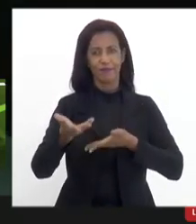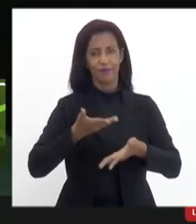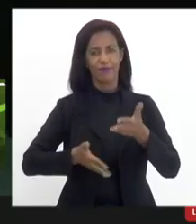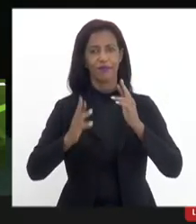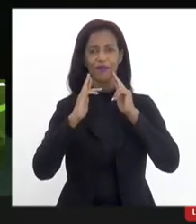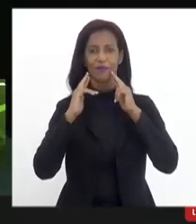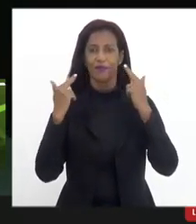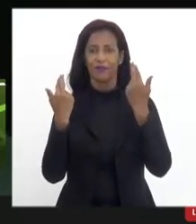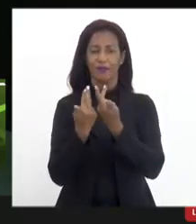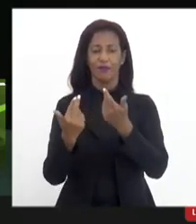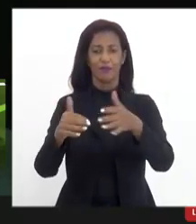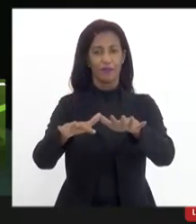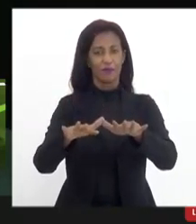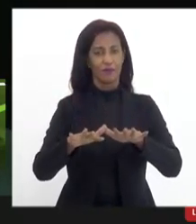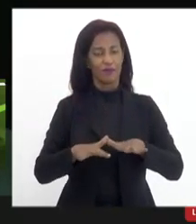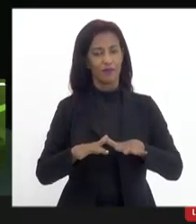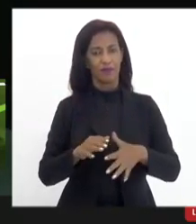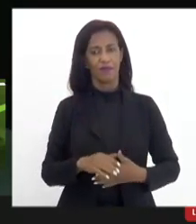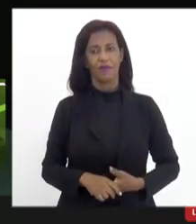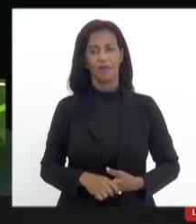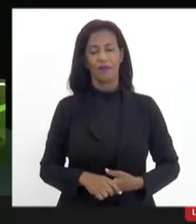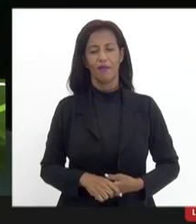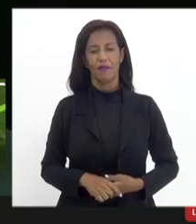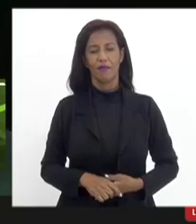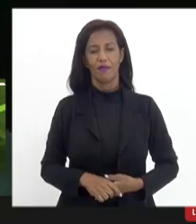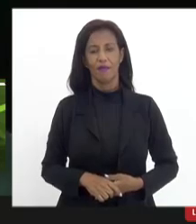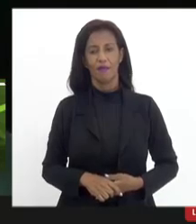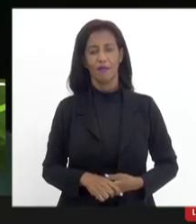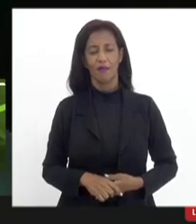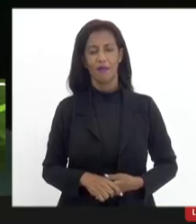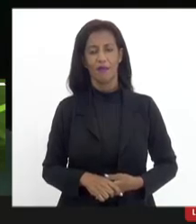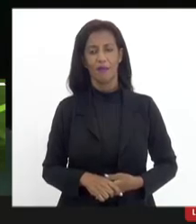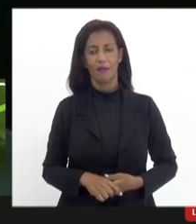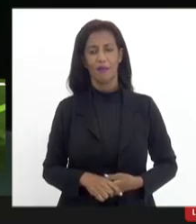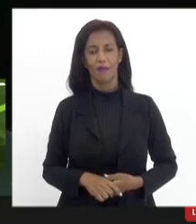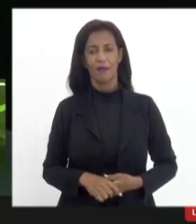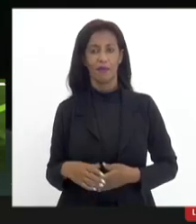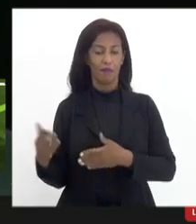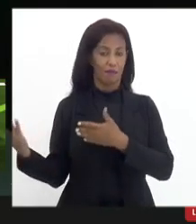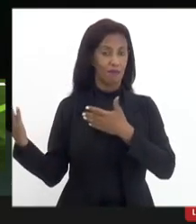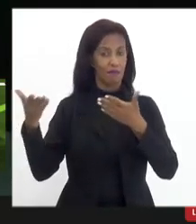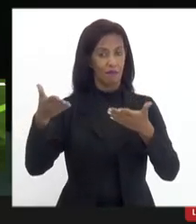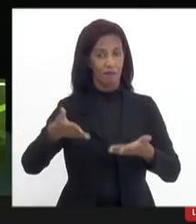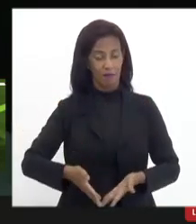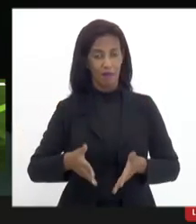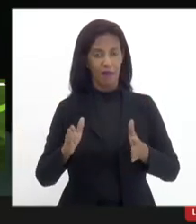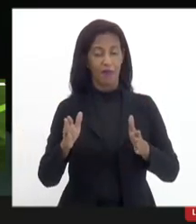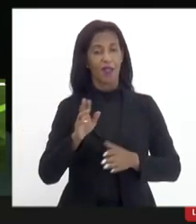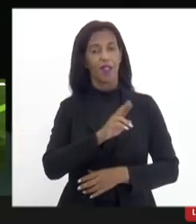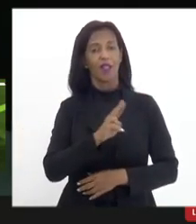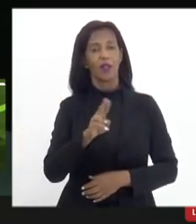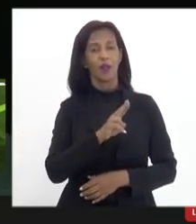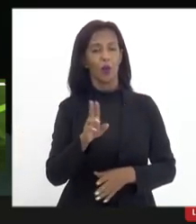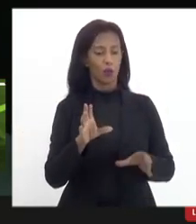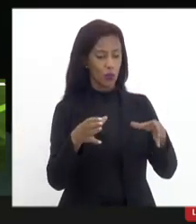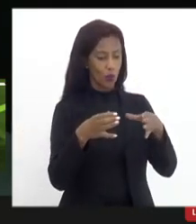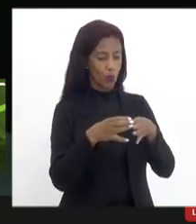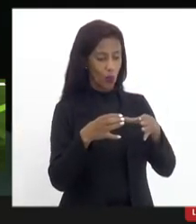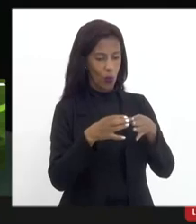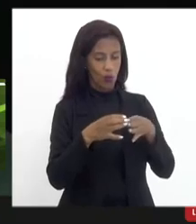audiência. E a gente vem aqui em nome, né, do Conselho Estadual de Políticas